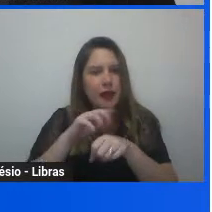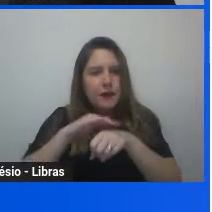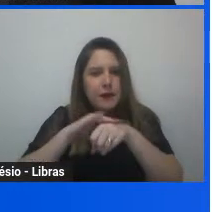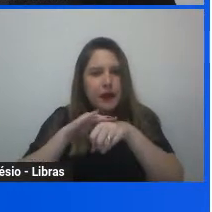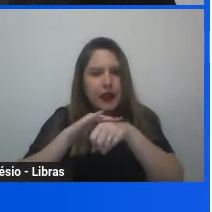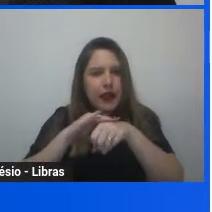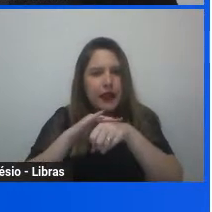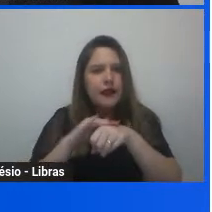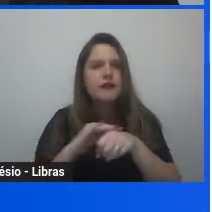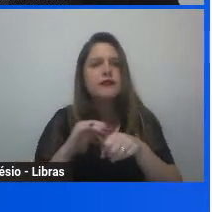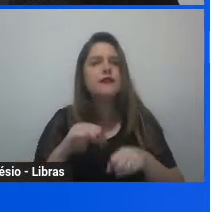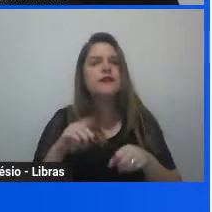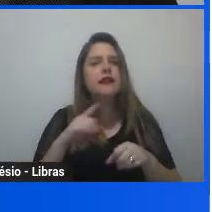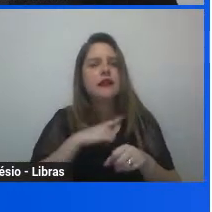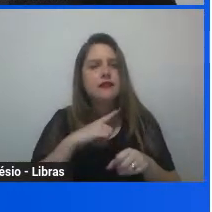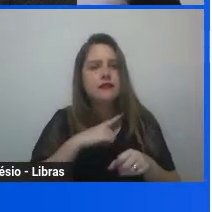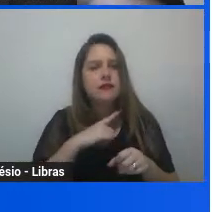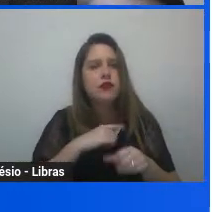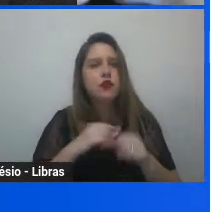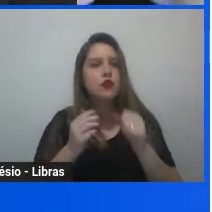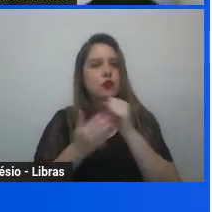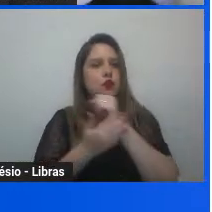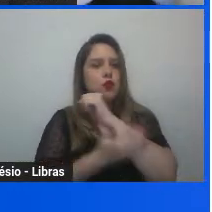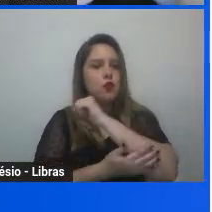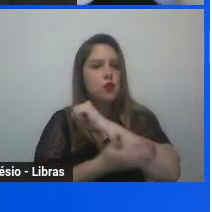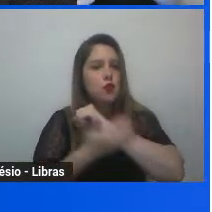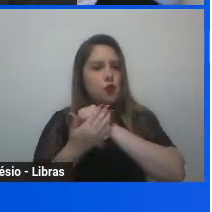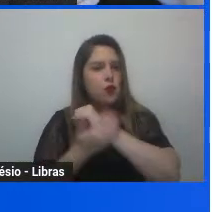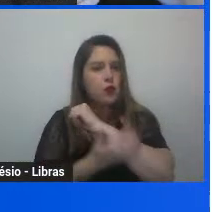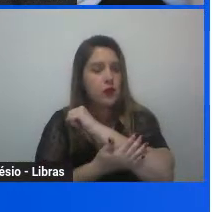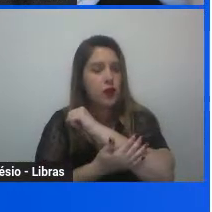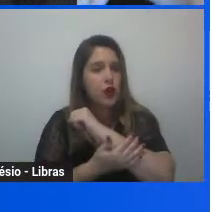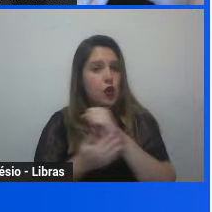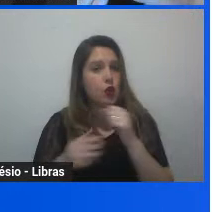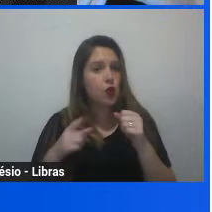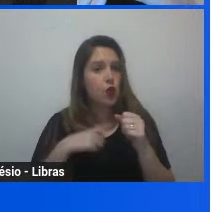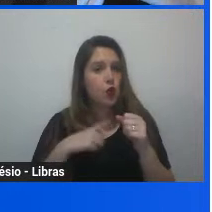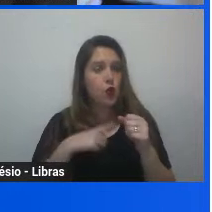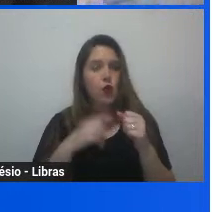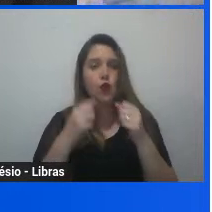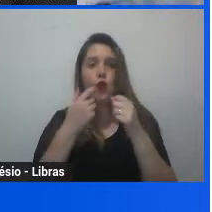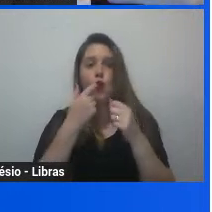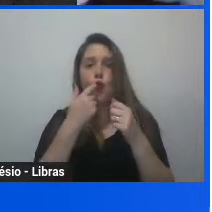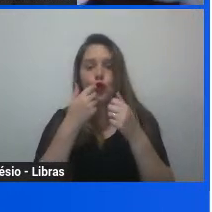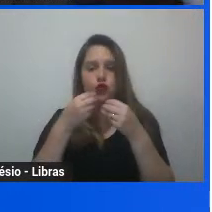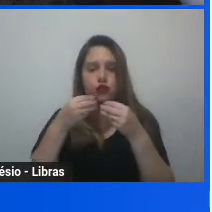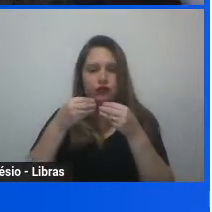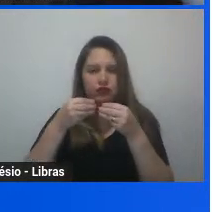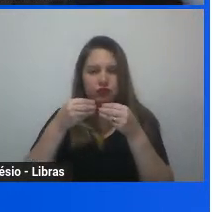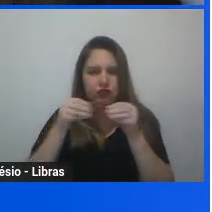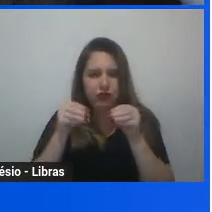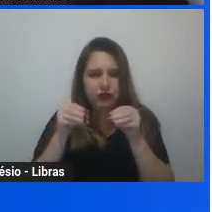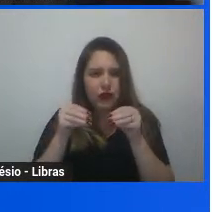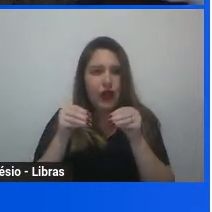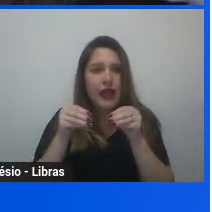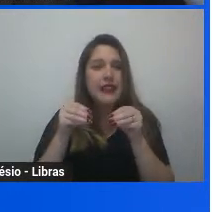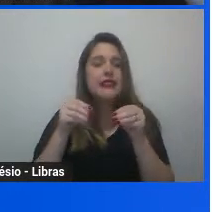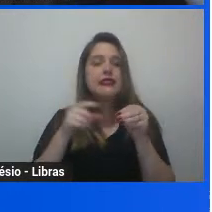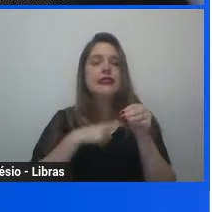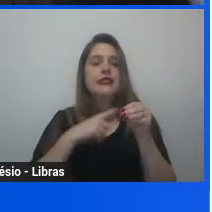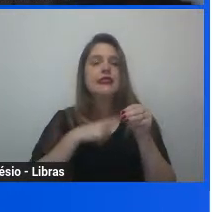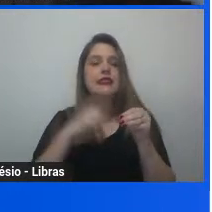membro, no braço. Então, como fraturou, perdeu a continuidade,